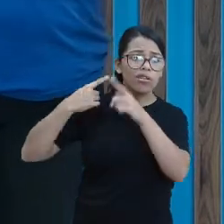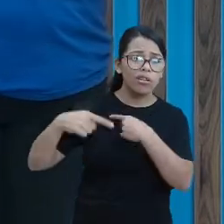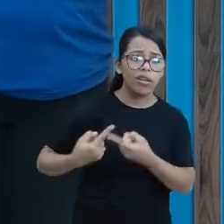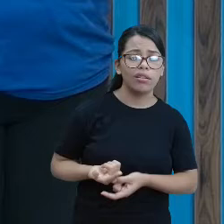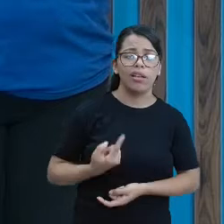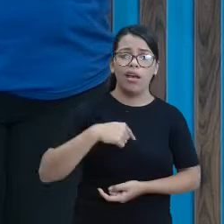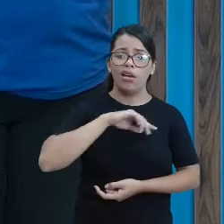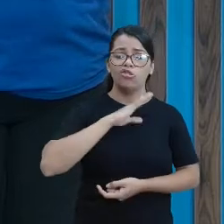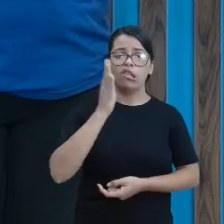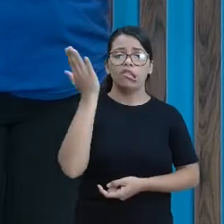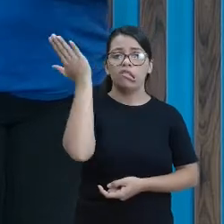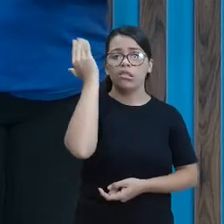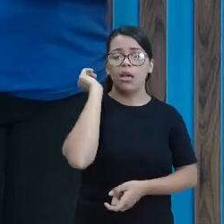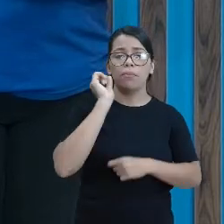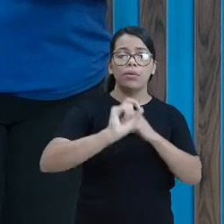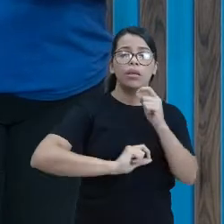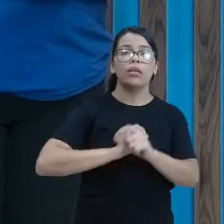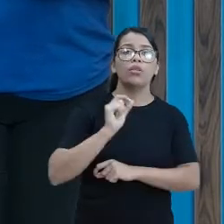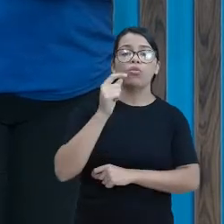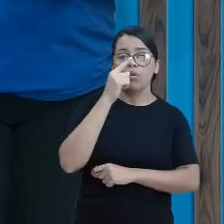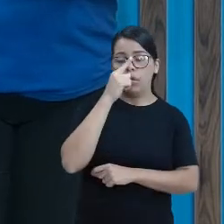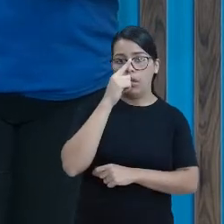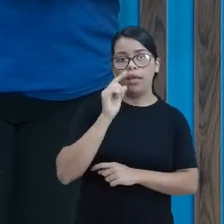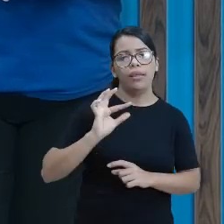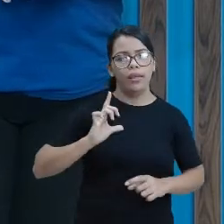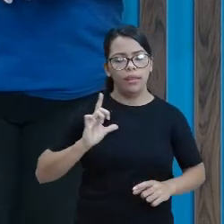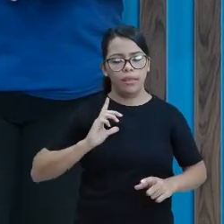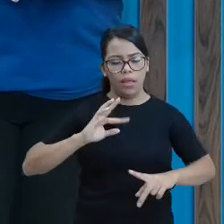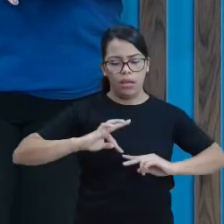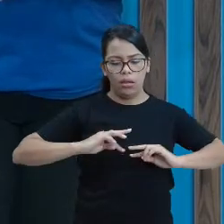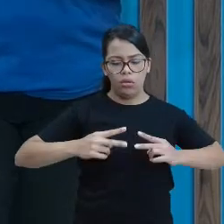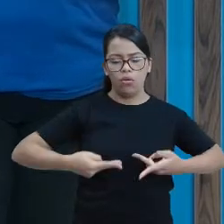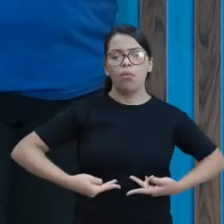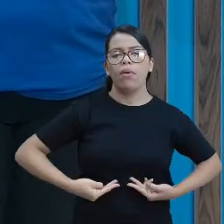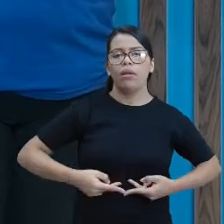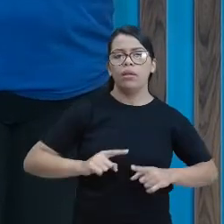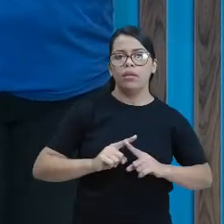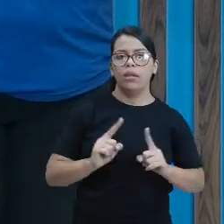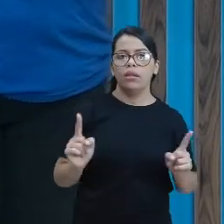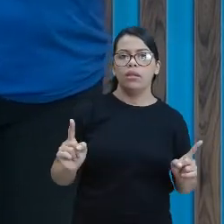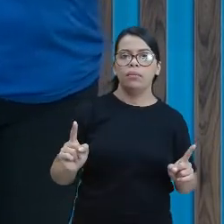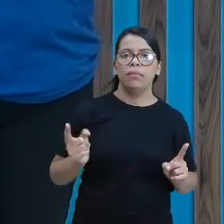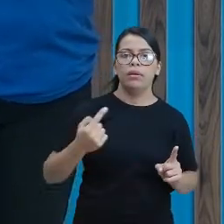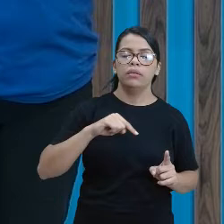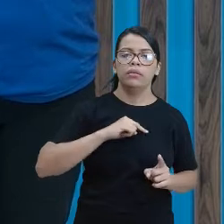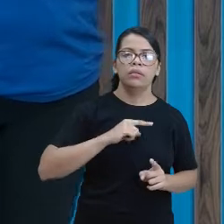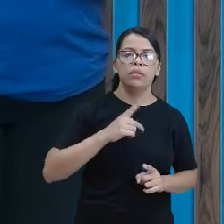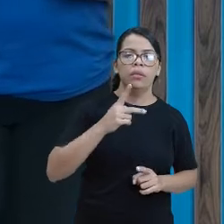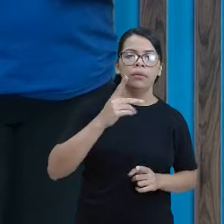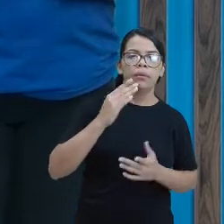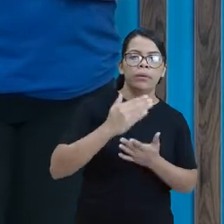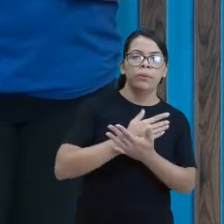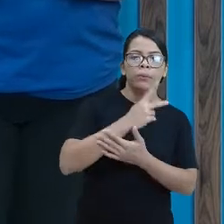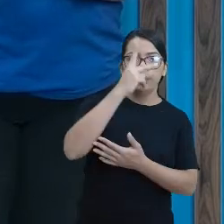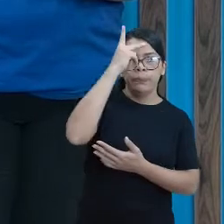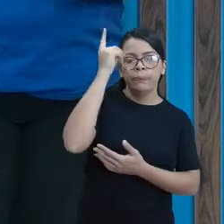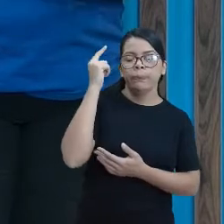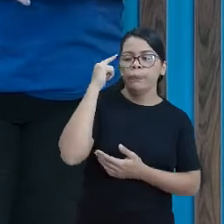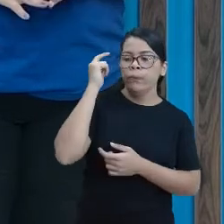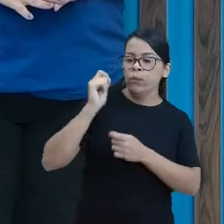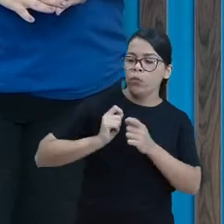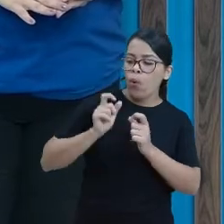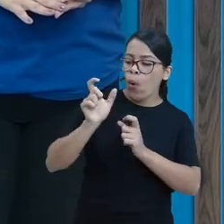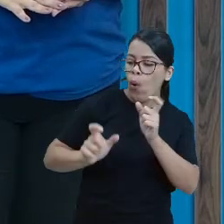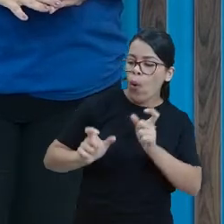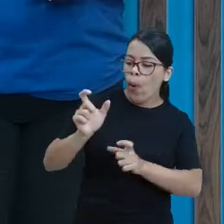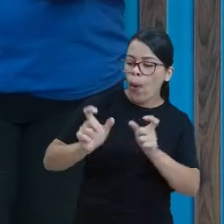iam nascendo, né, e tal, mas teve aquela ideia também do fixismo, lembra disso? As pessoas achavam que as espécies sempre continuariam da mesma forma, mas